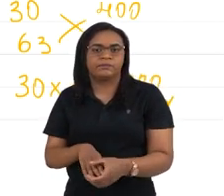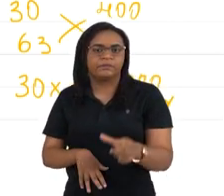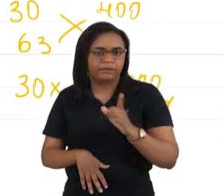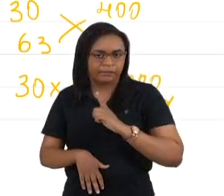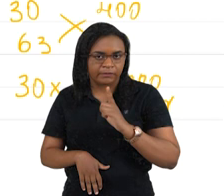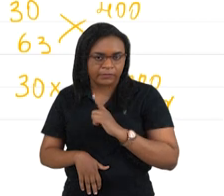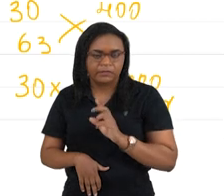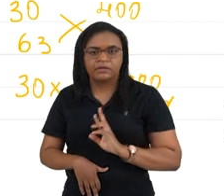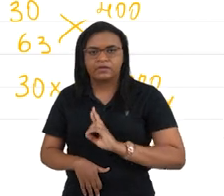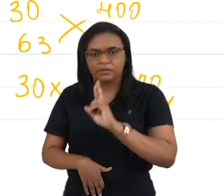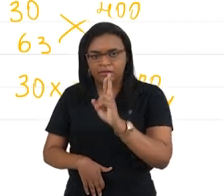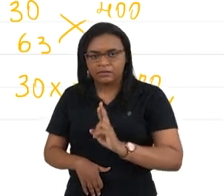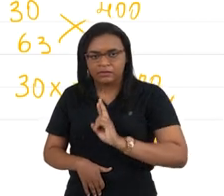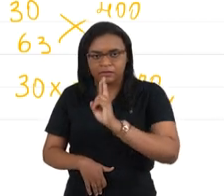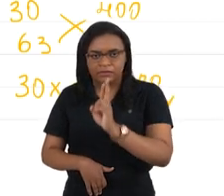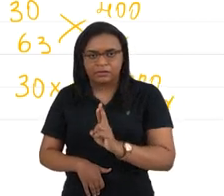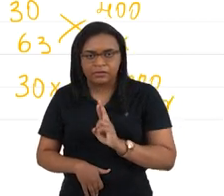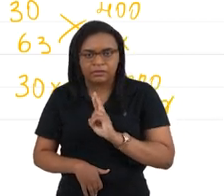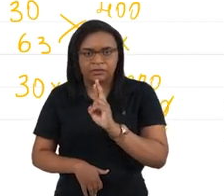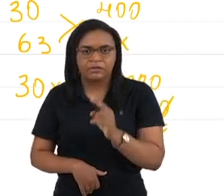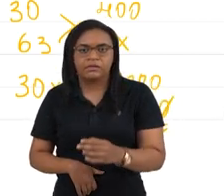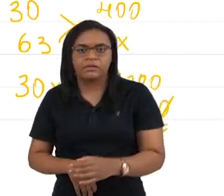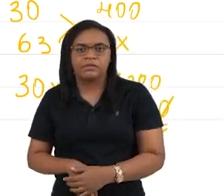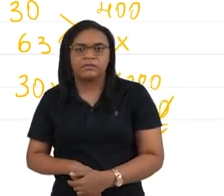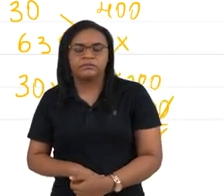a seguinte relação. Tá pagando aqui.